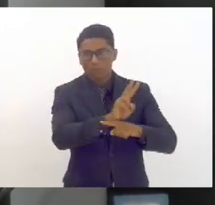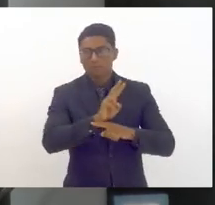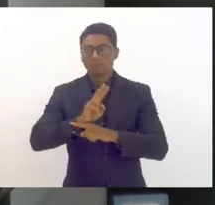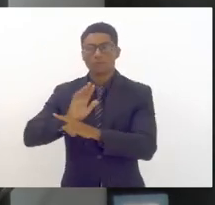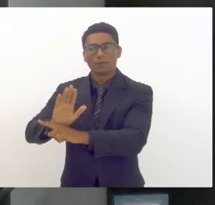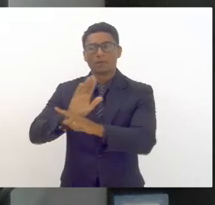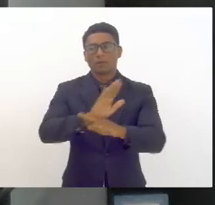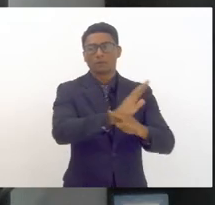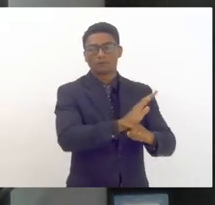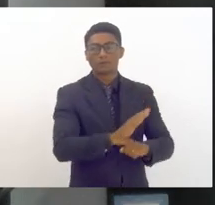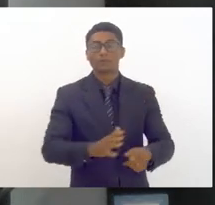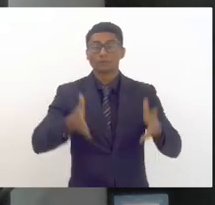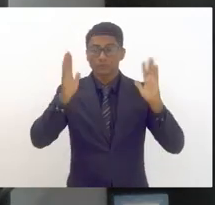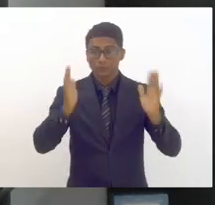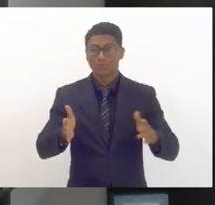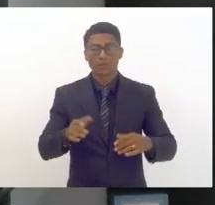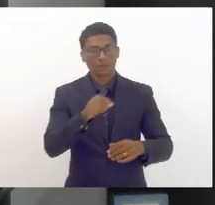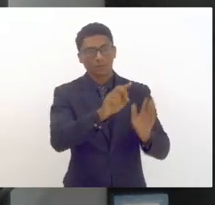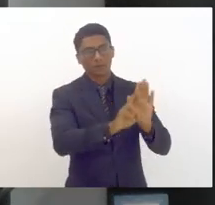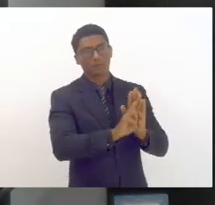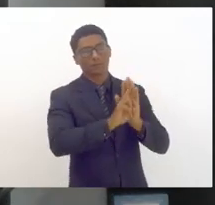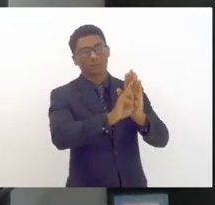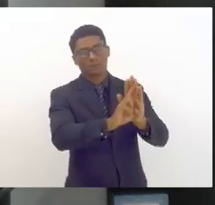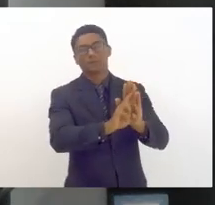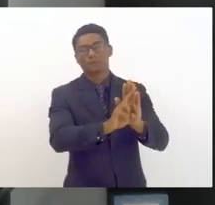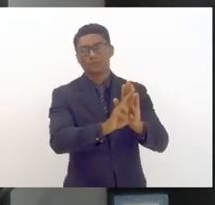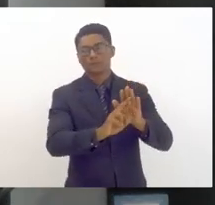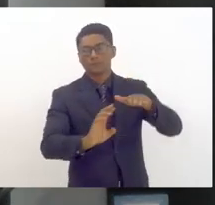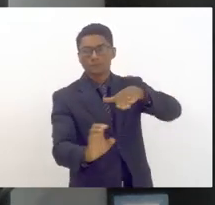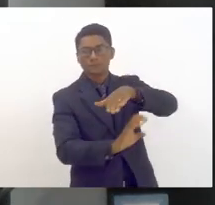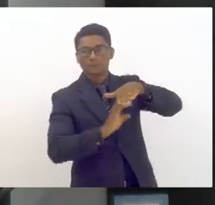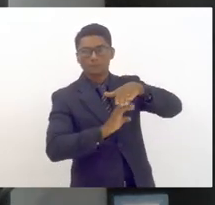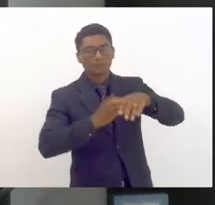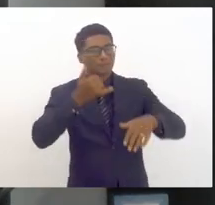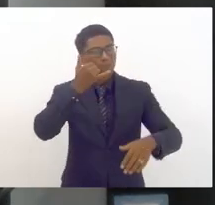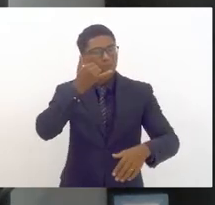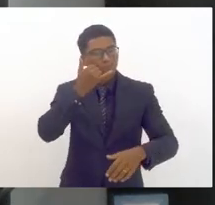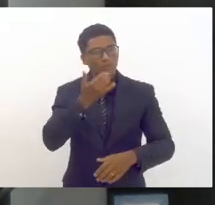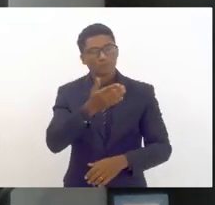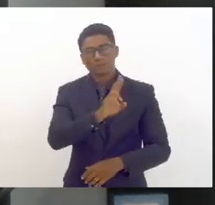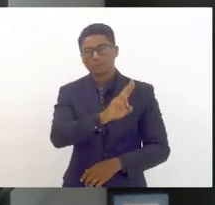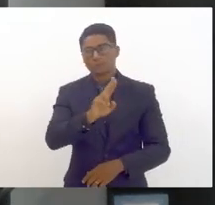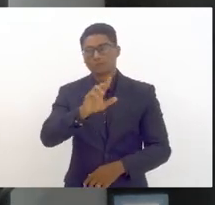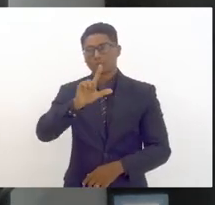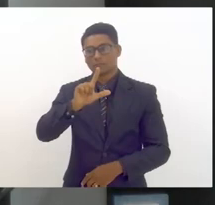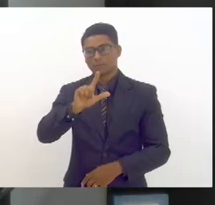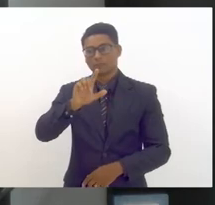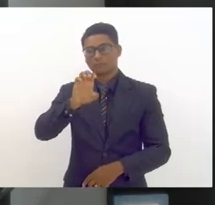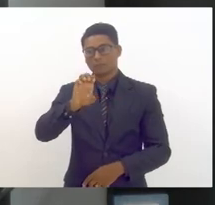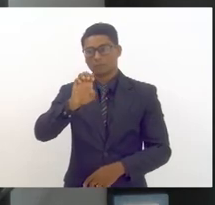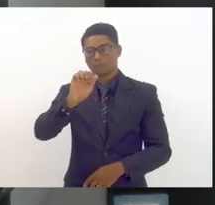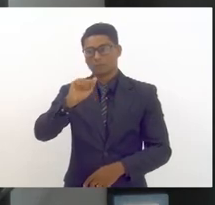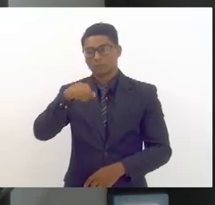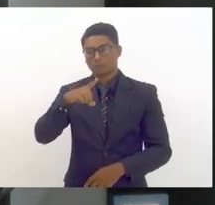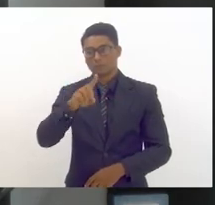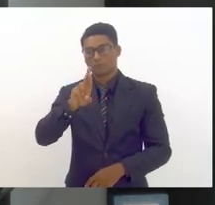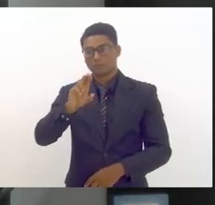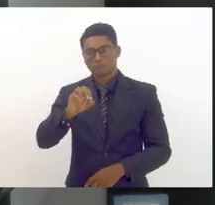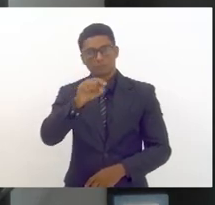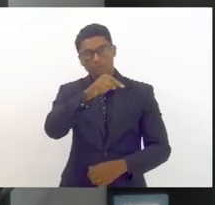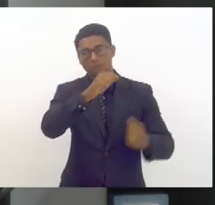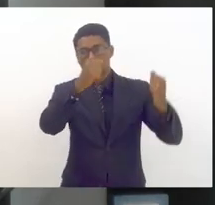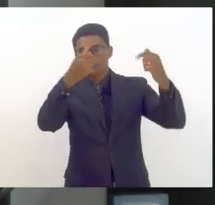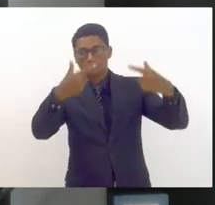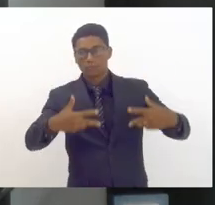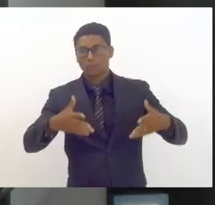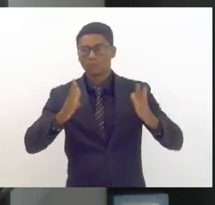do representante das operadoras de telefonia celular, que é o senhor Leandro Vilela, né, com